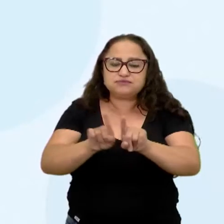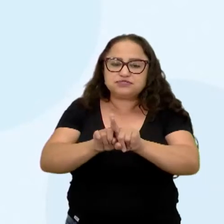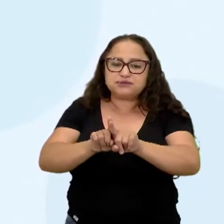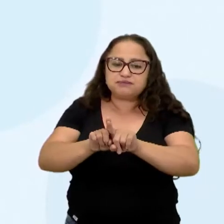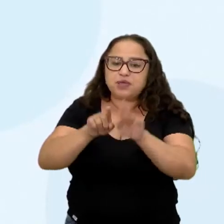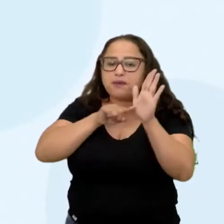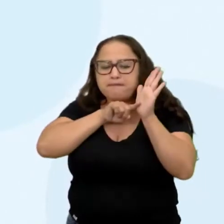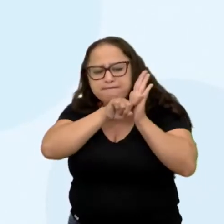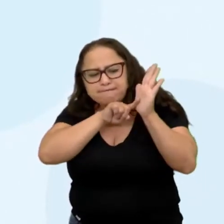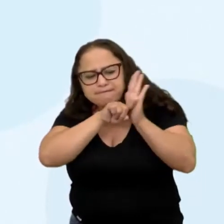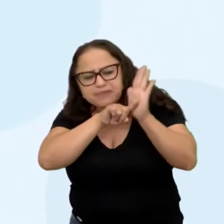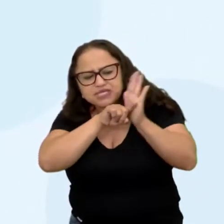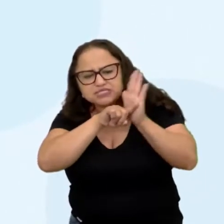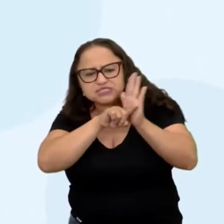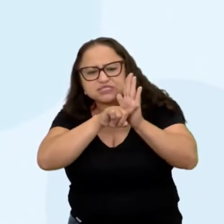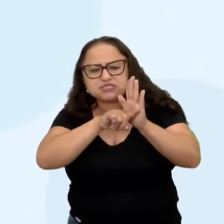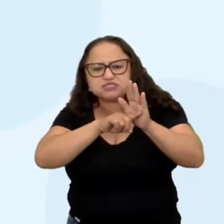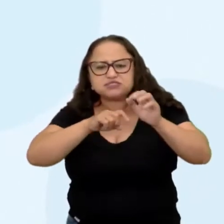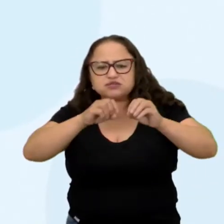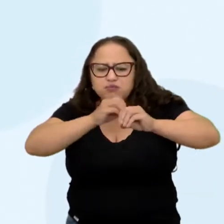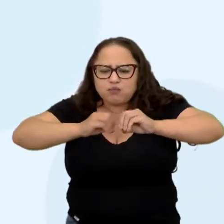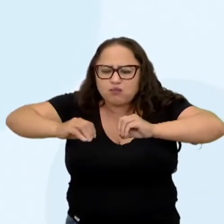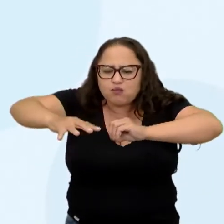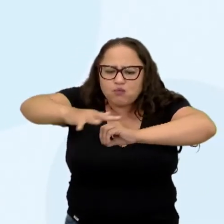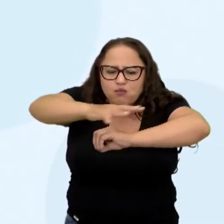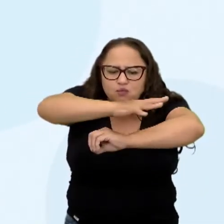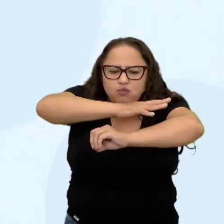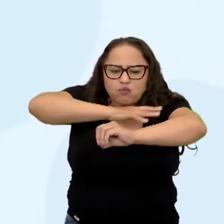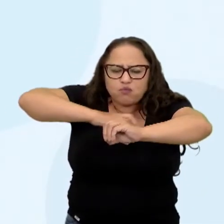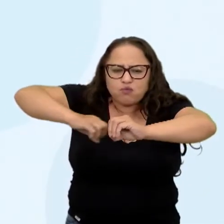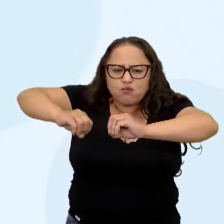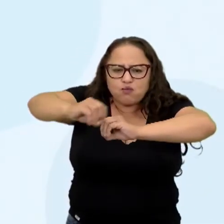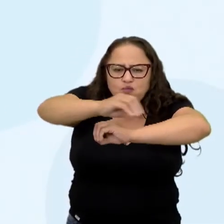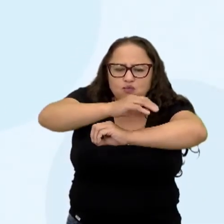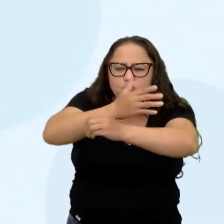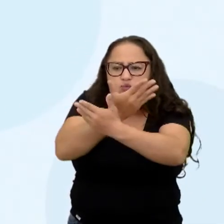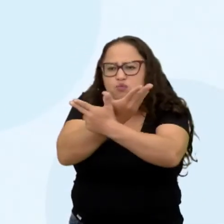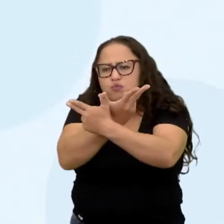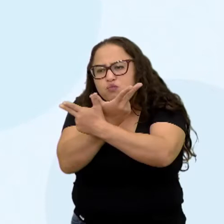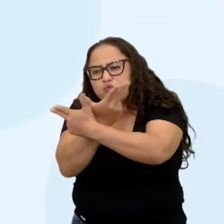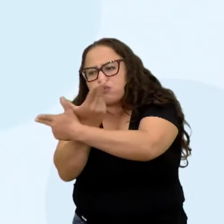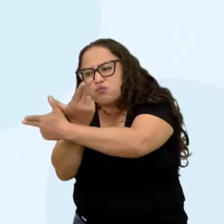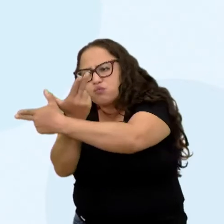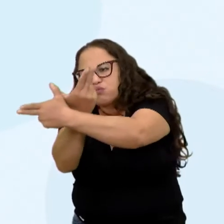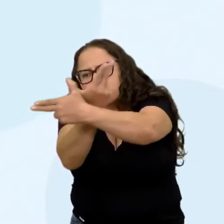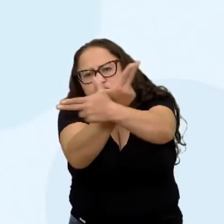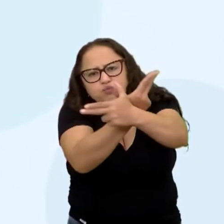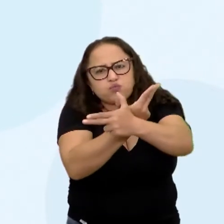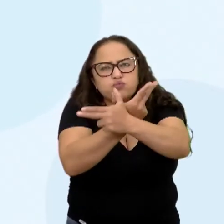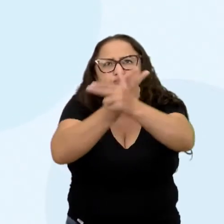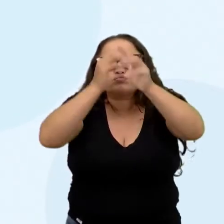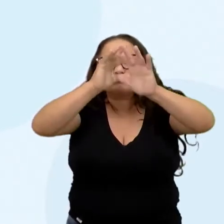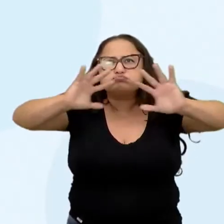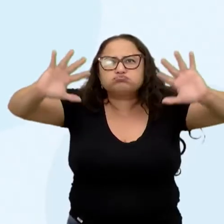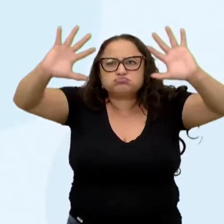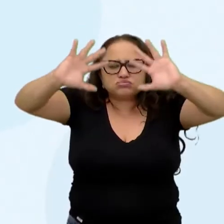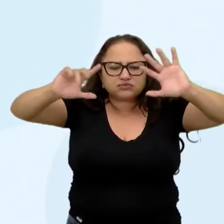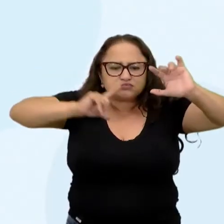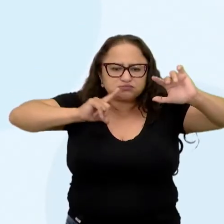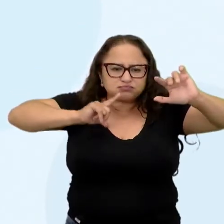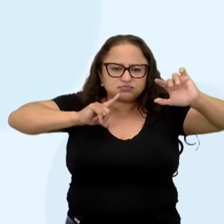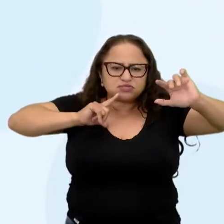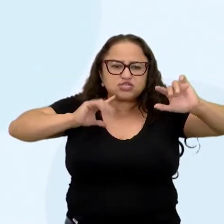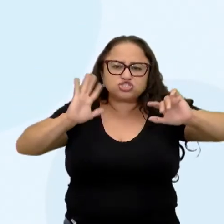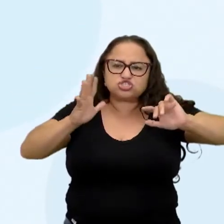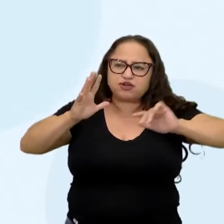astronômica, certo? O grande satélite que ficou um bom tempo, e está aí, né, um bom tempo, né, no espaço, o satélite, o Hubble, né, que envia